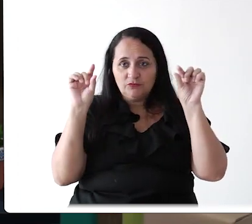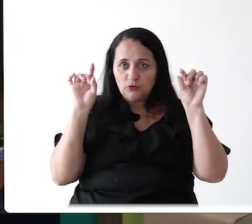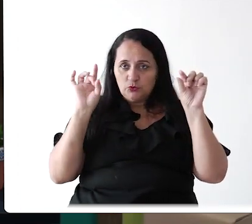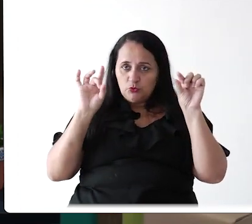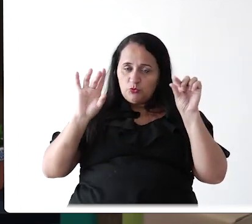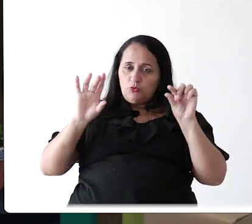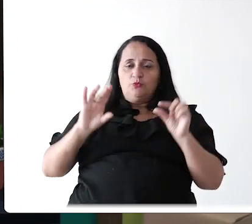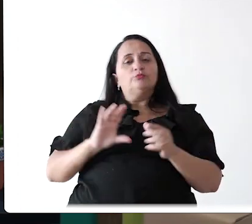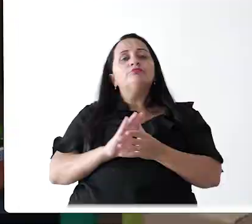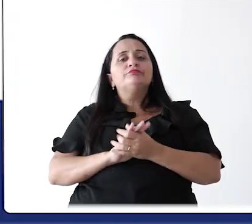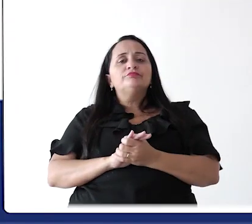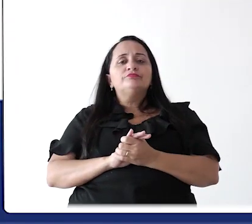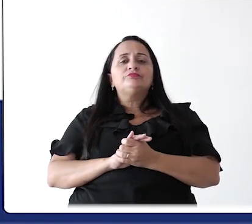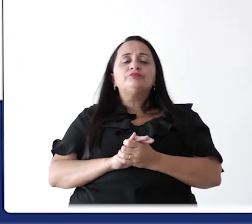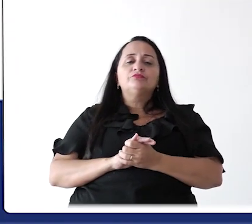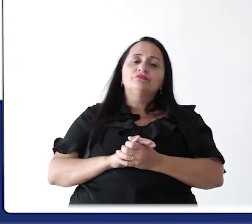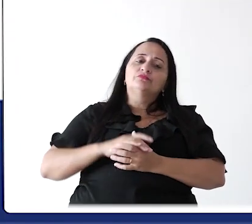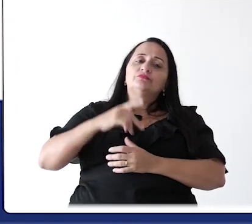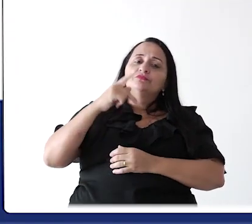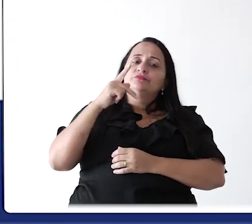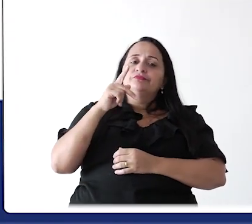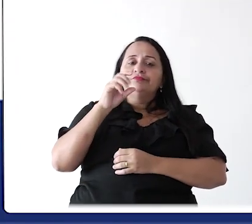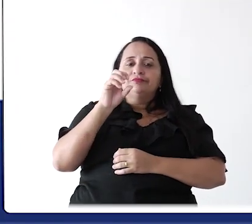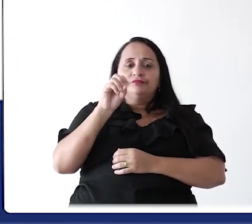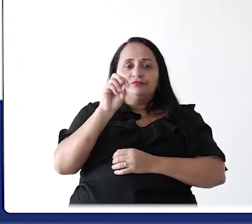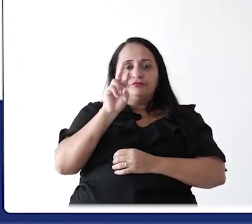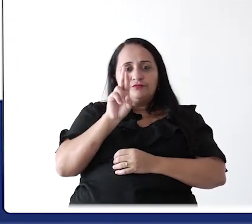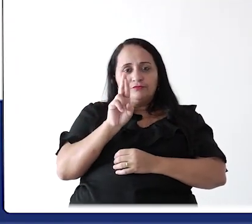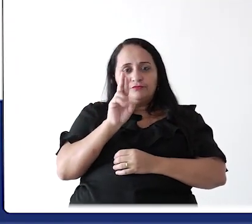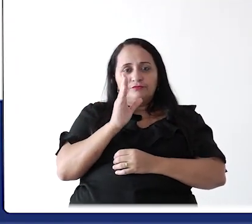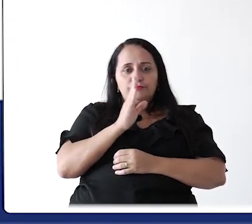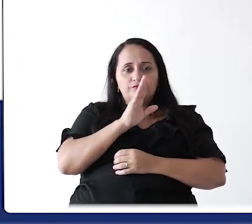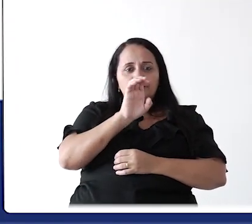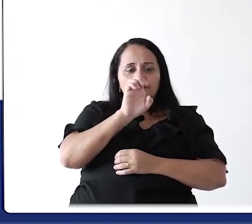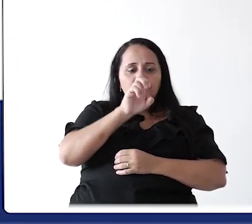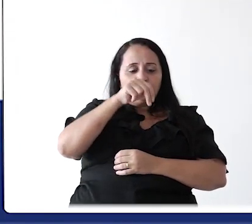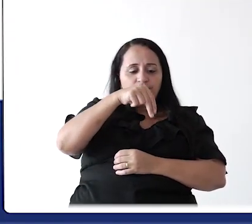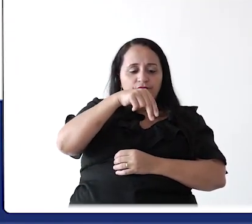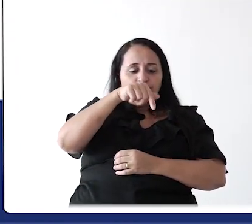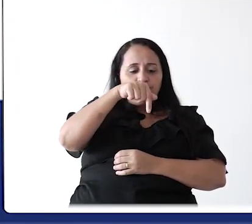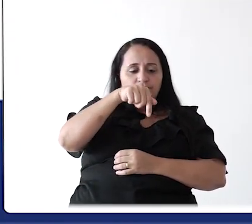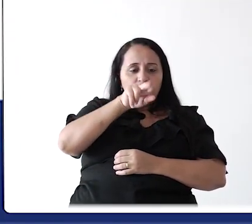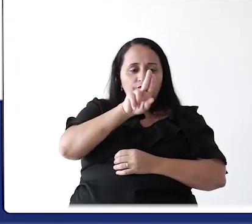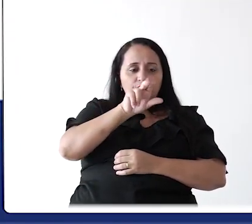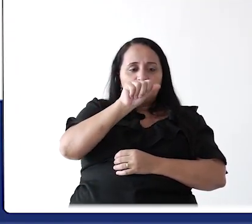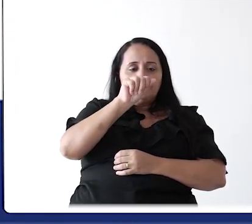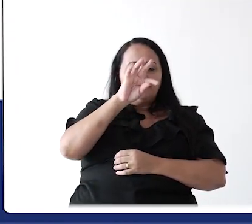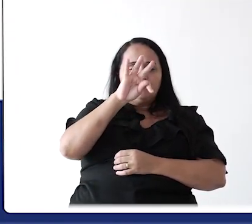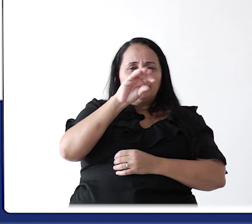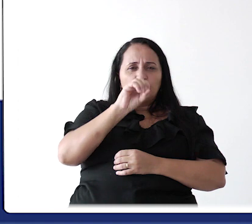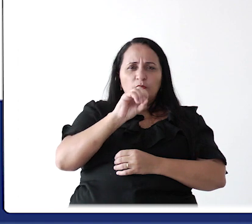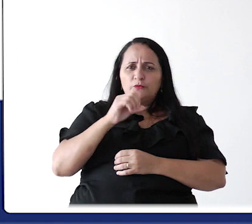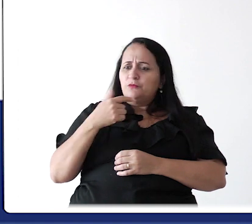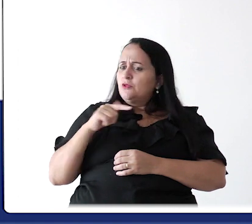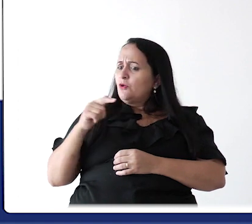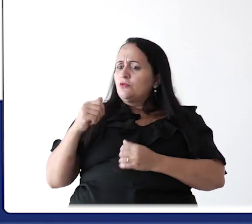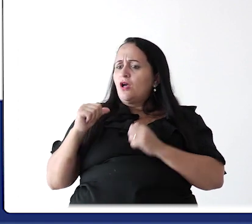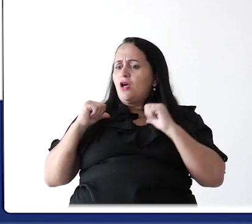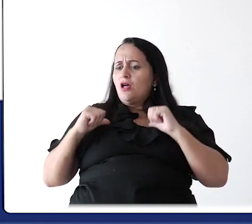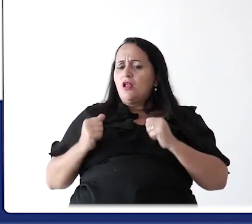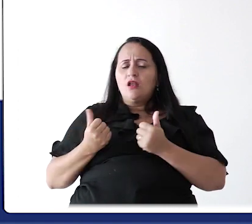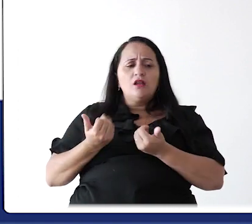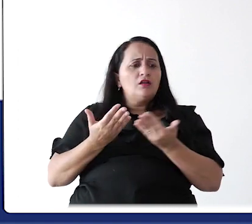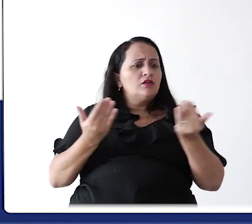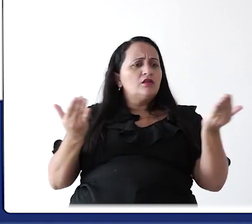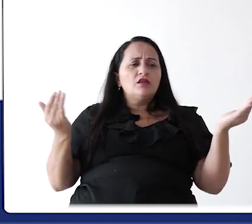grifada, sublinhada. Por enquanto, elas não estão disponíveis. Essa